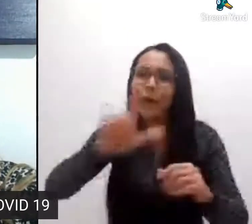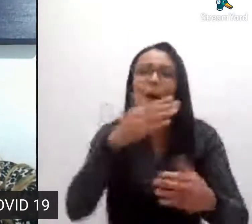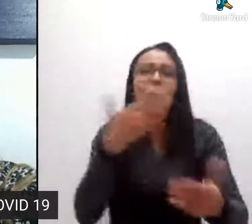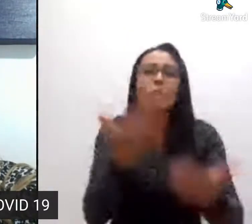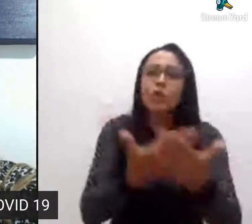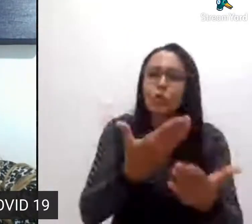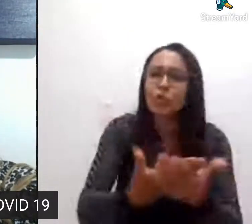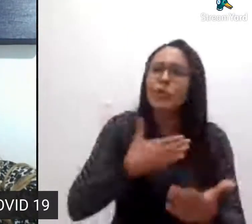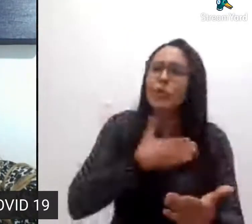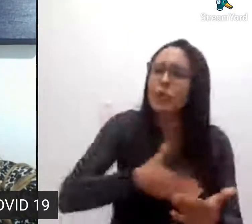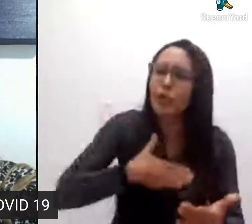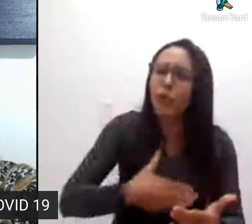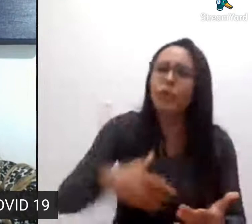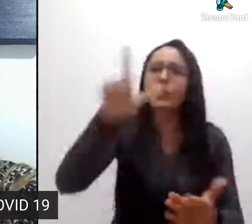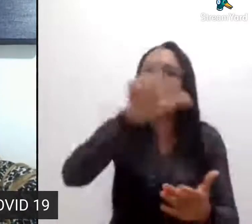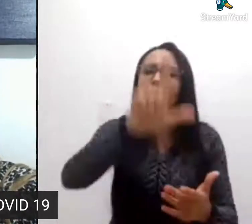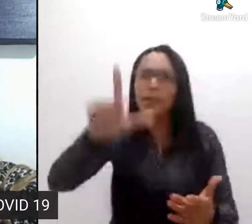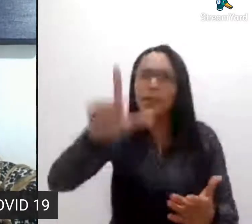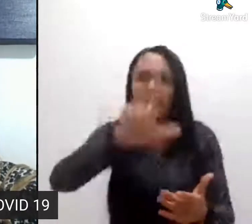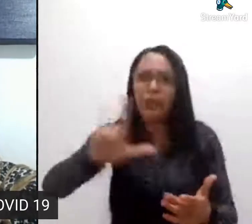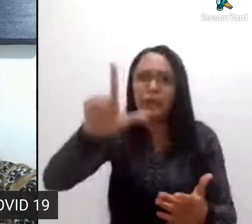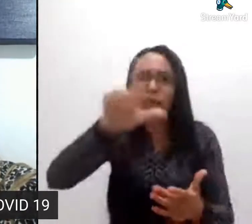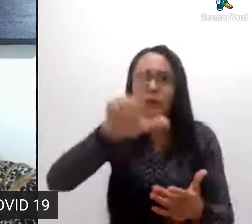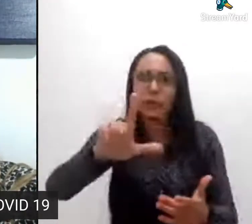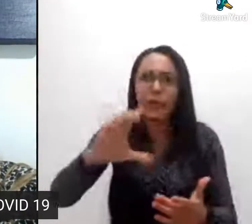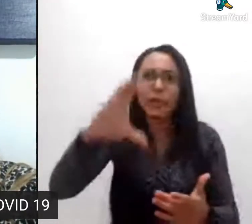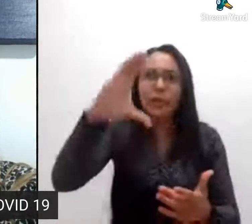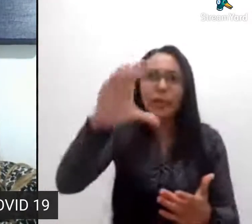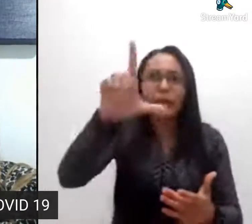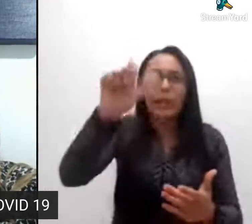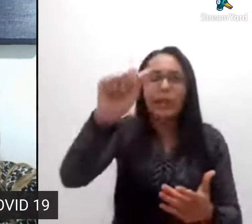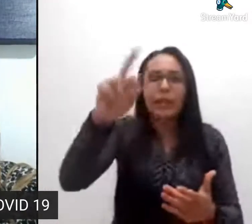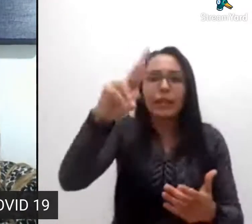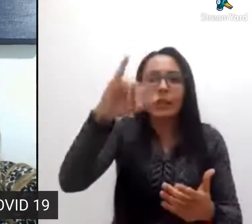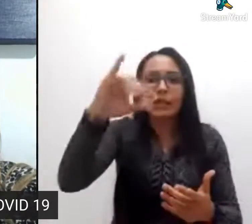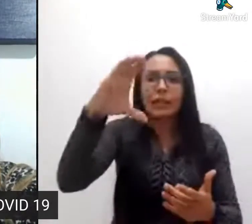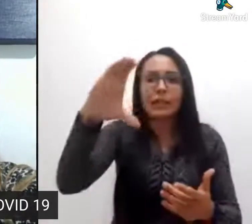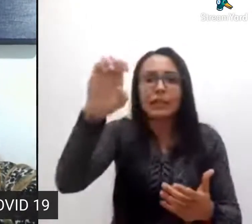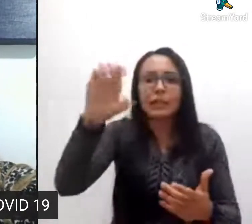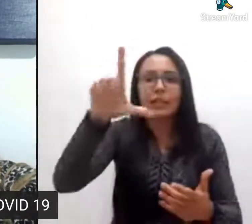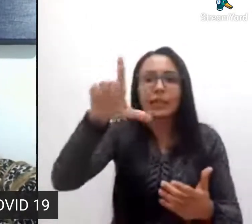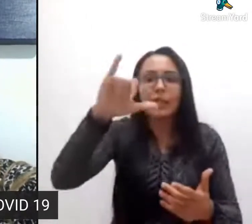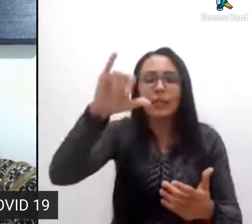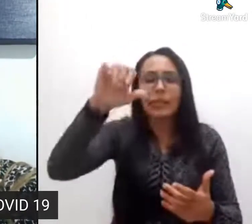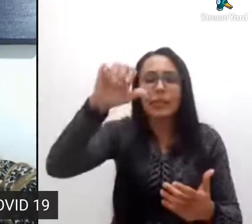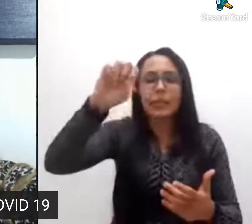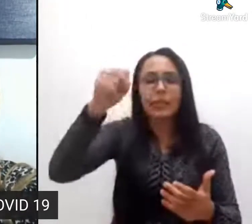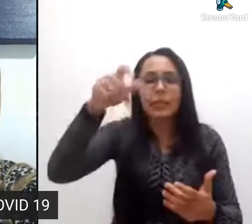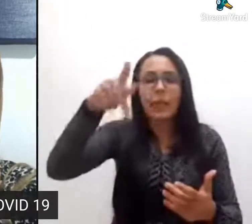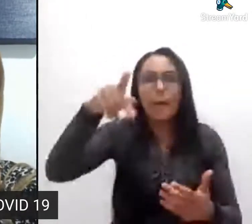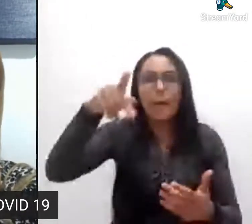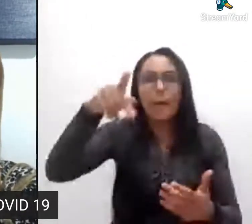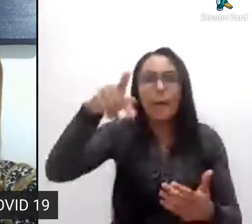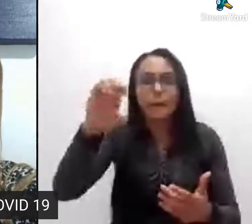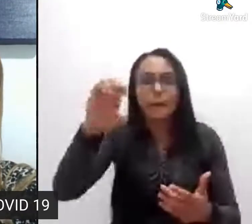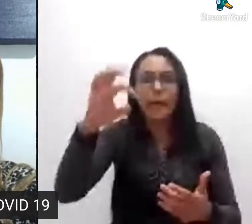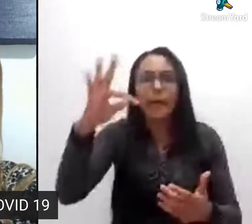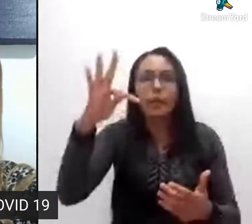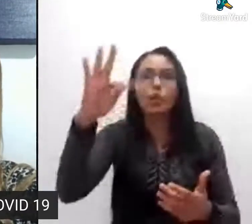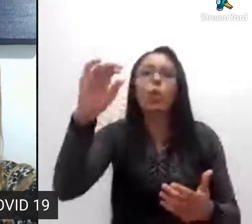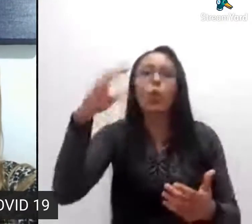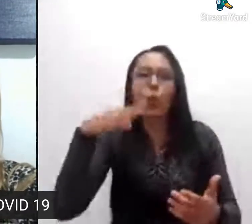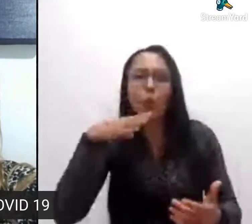da literatura e que gostam de Clarice Lispector, né? A professora Fátima Quintas conhece a Clarice Lispector